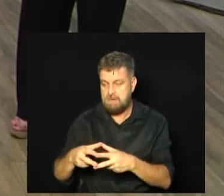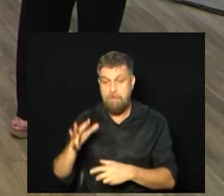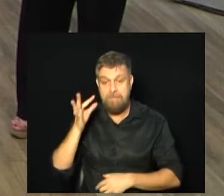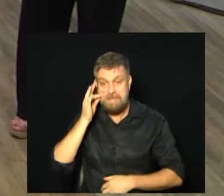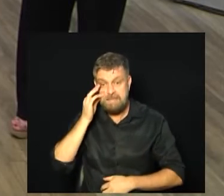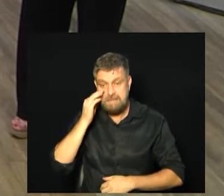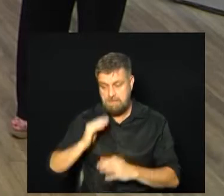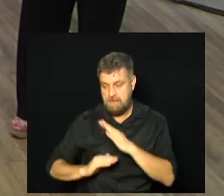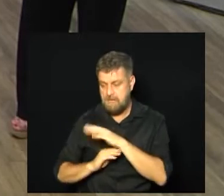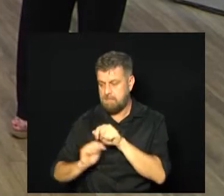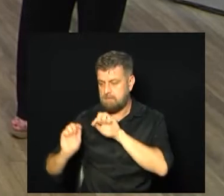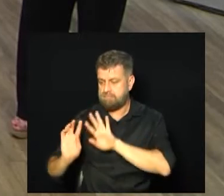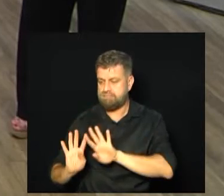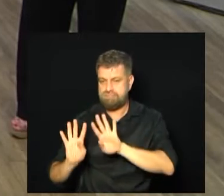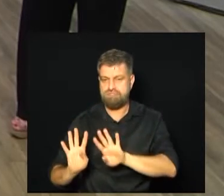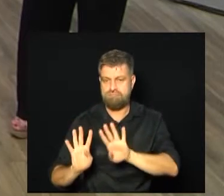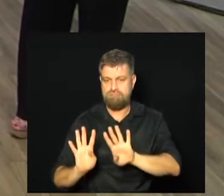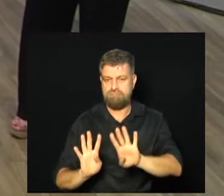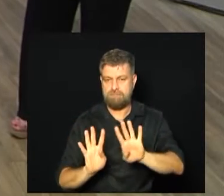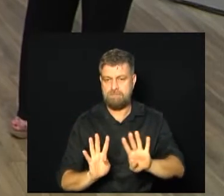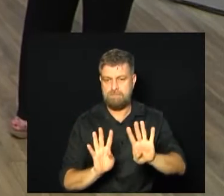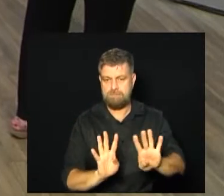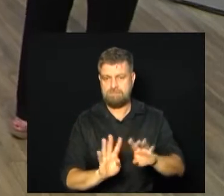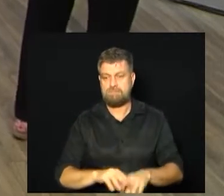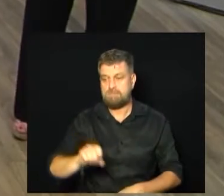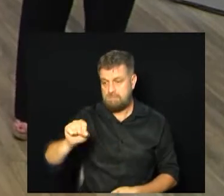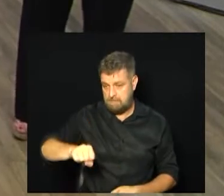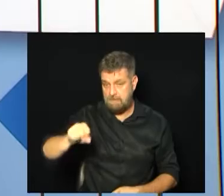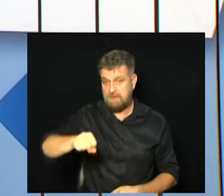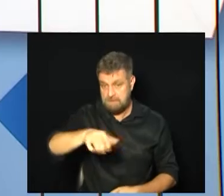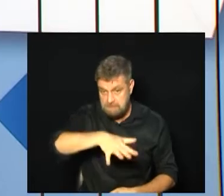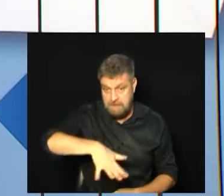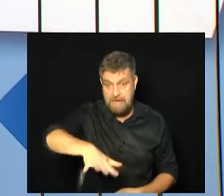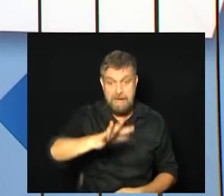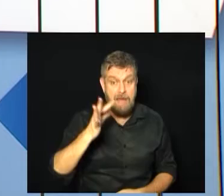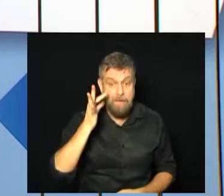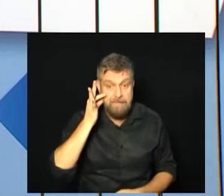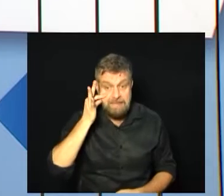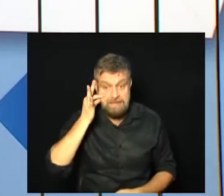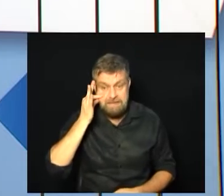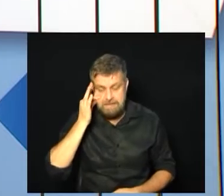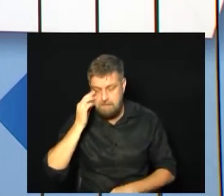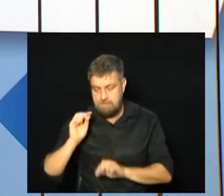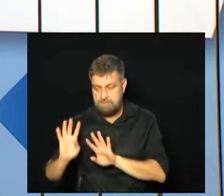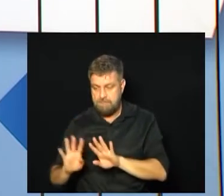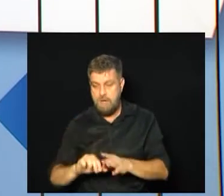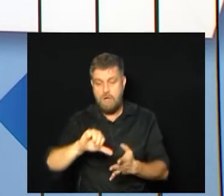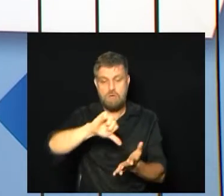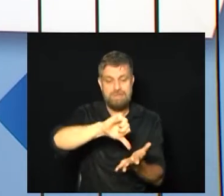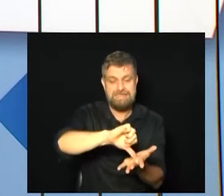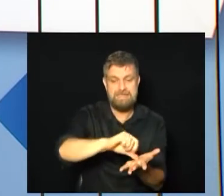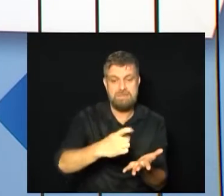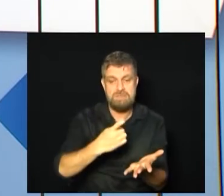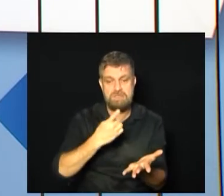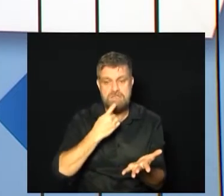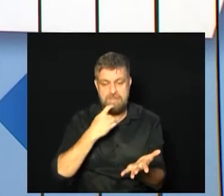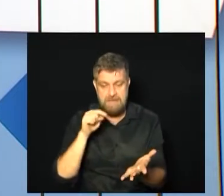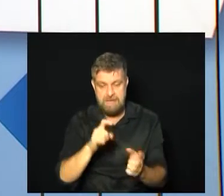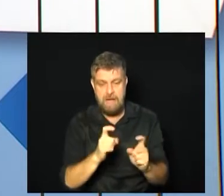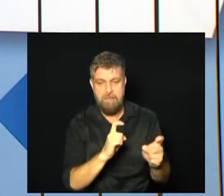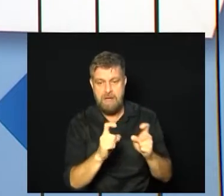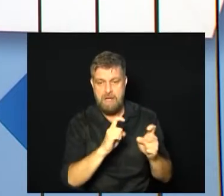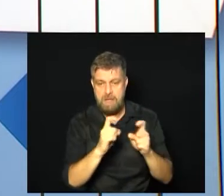aqui do plenário da Câmara, né? Essa comissão foi a campo, fez uma diligência aqui no centro da cidade e uma reunião